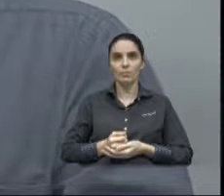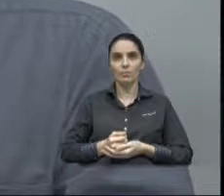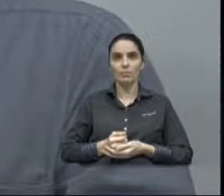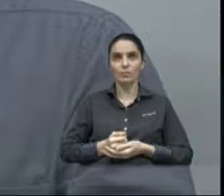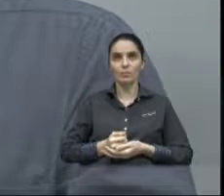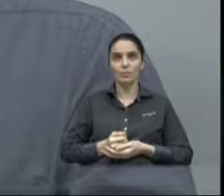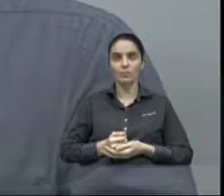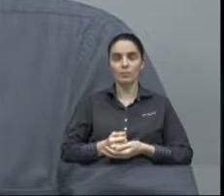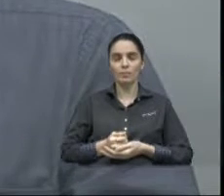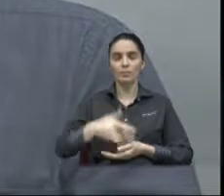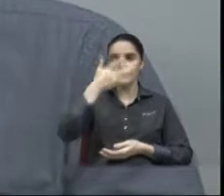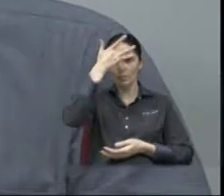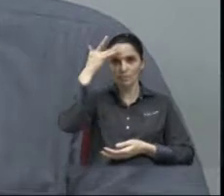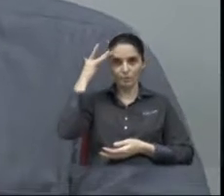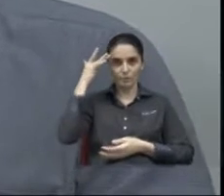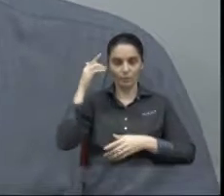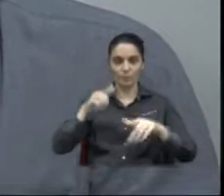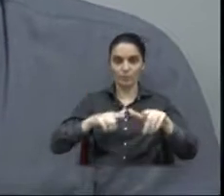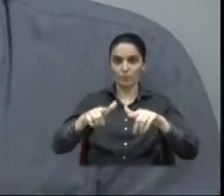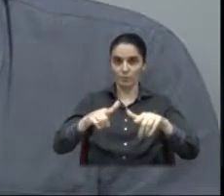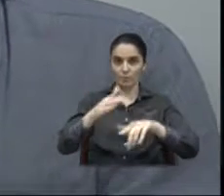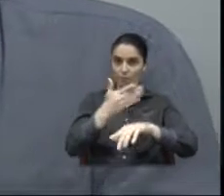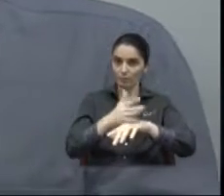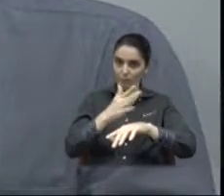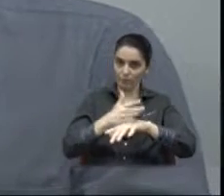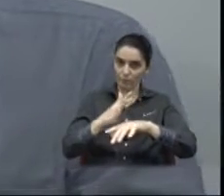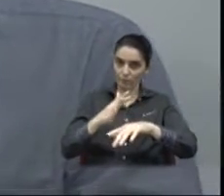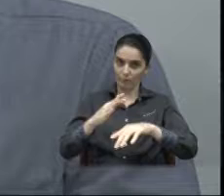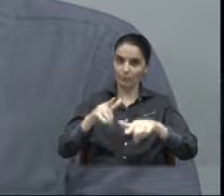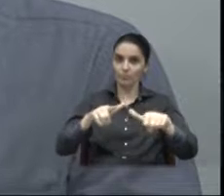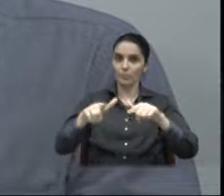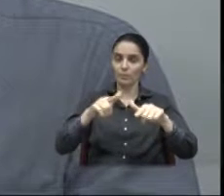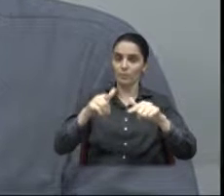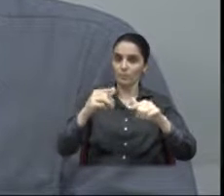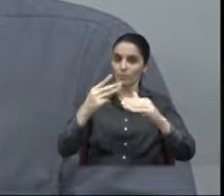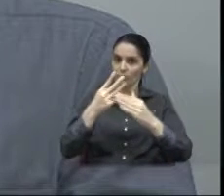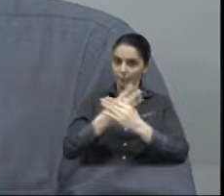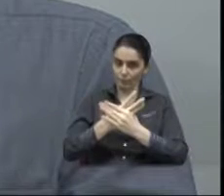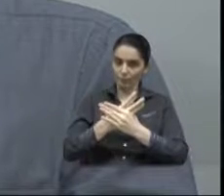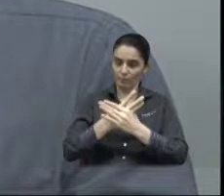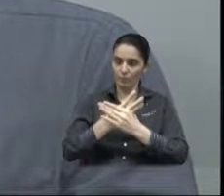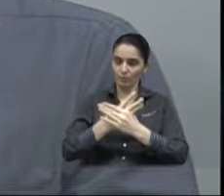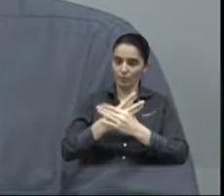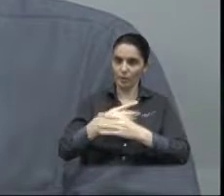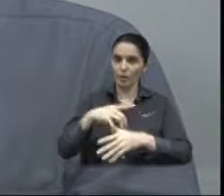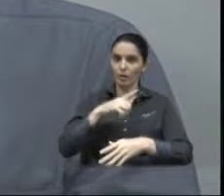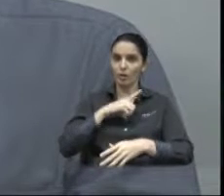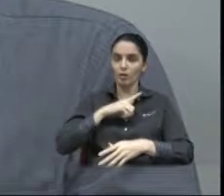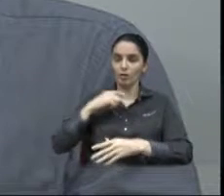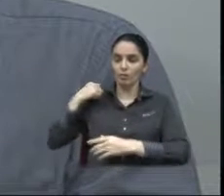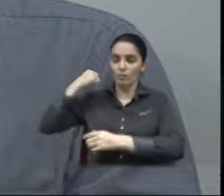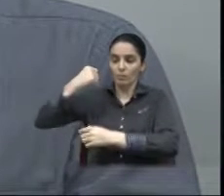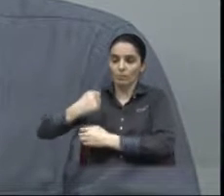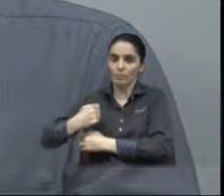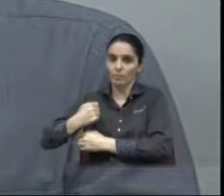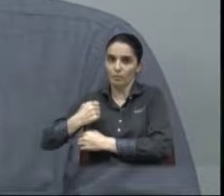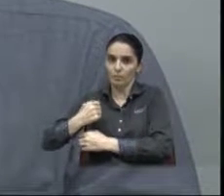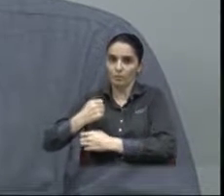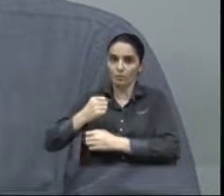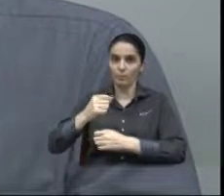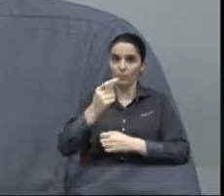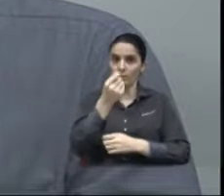pelos estagiários que atuam na Câmara Municipal de Limeira. É importante frisar que fazer algumas